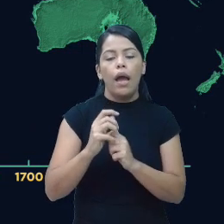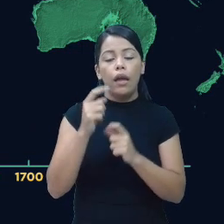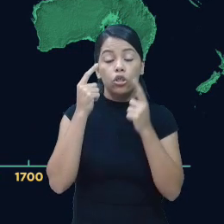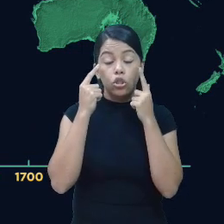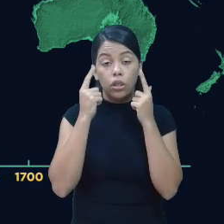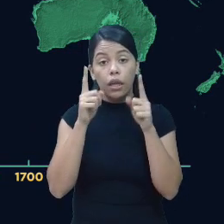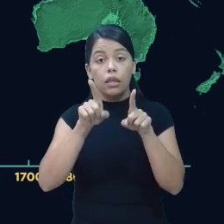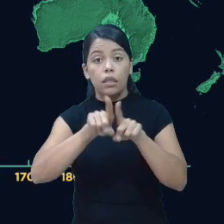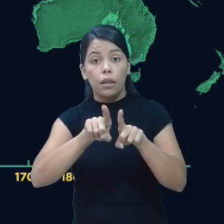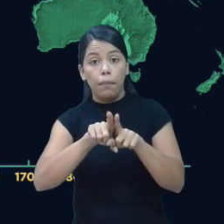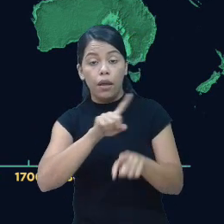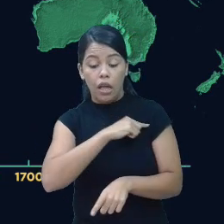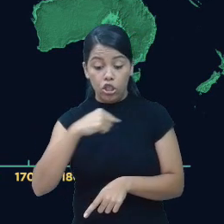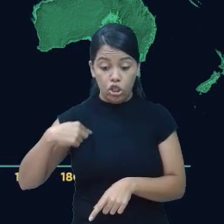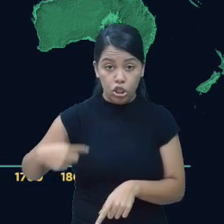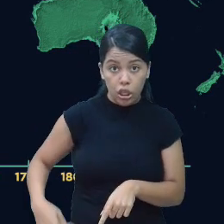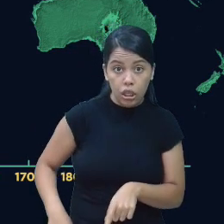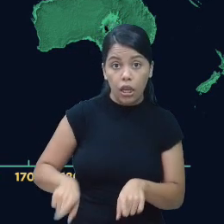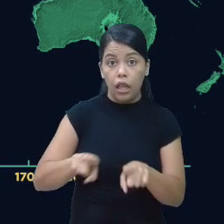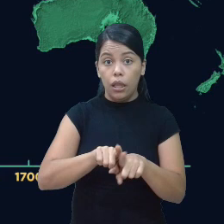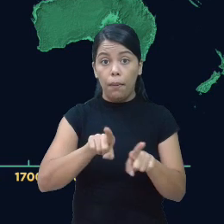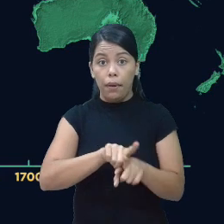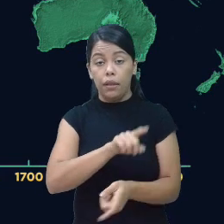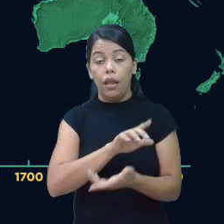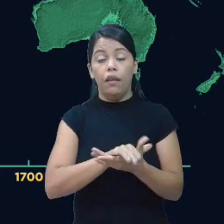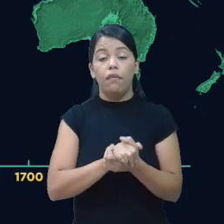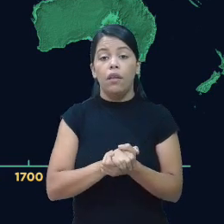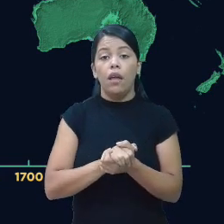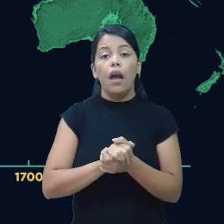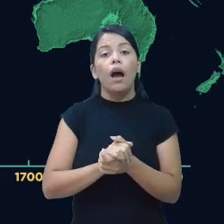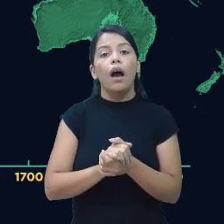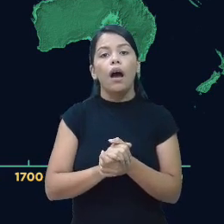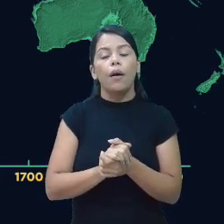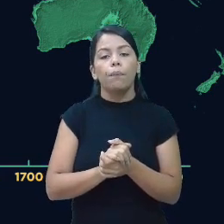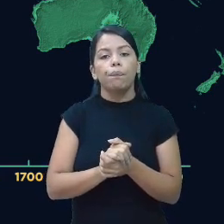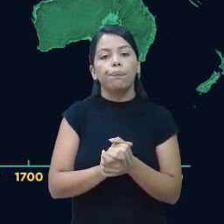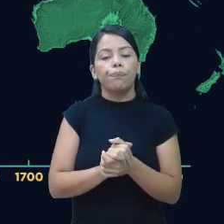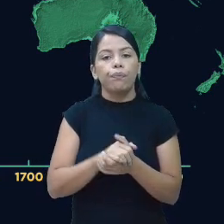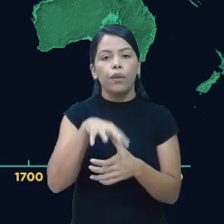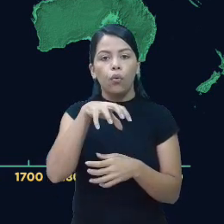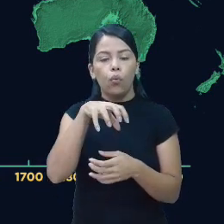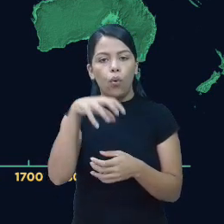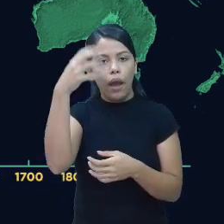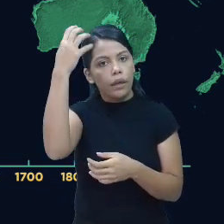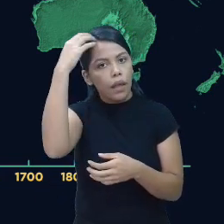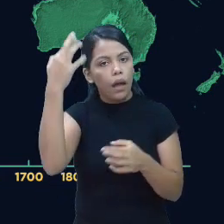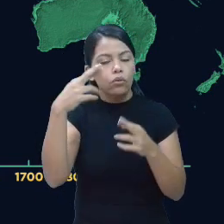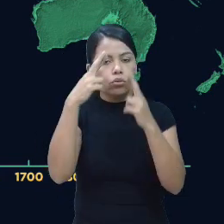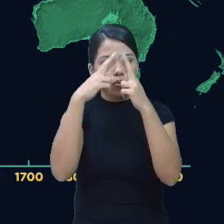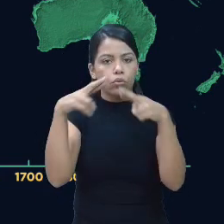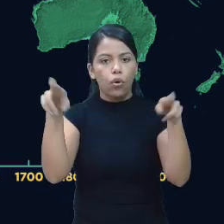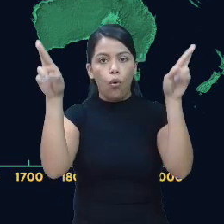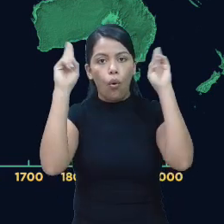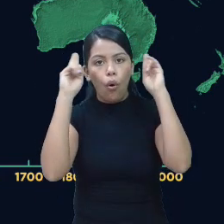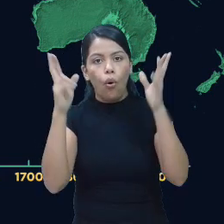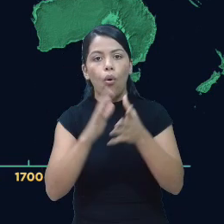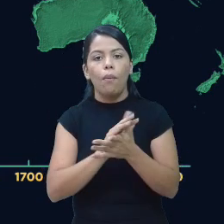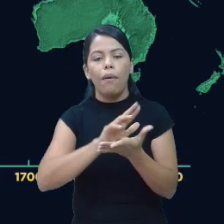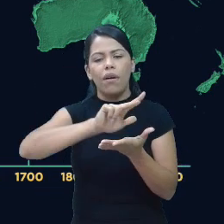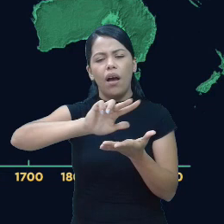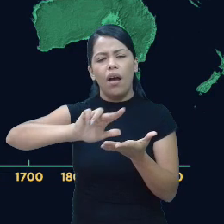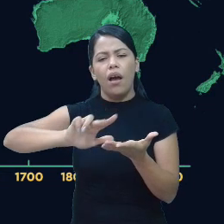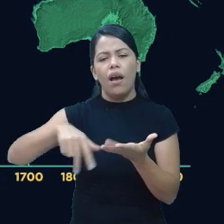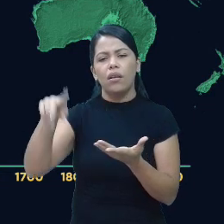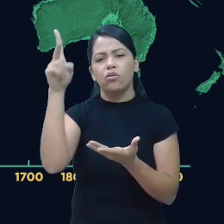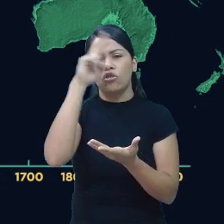fatos. Então vamos observar que a população está ali, ó, 179 milhões, 180 milhões, 181. Então você observa que não